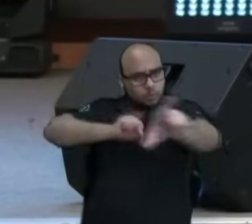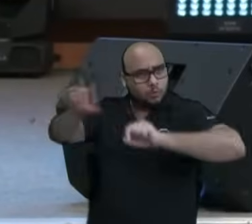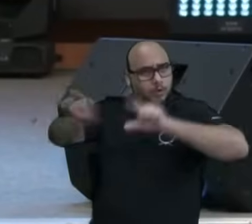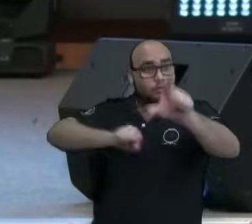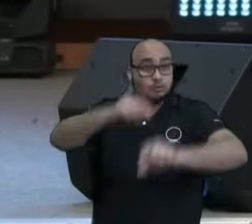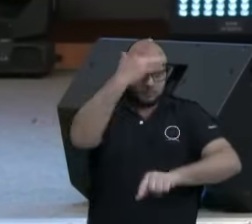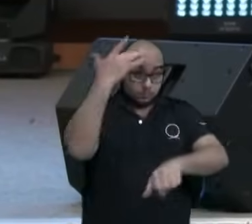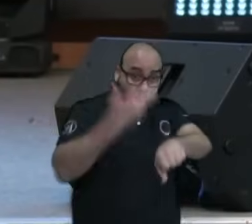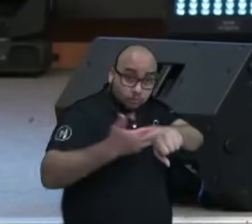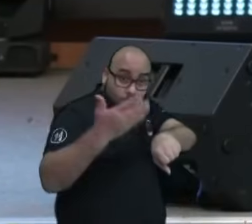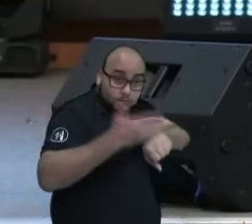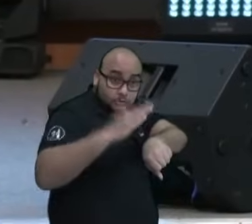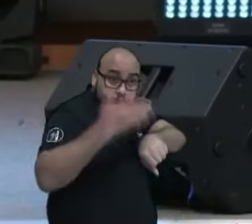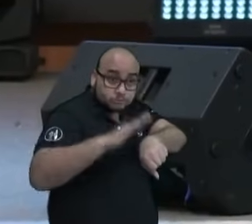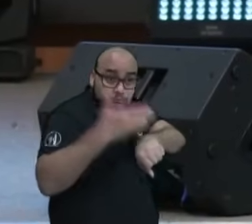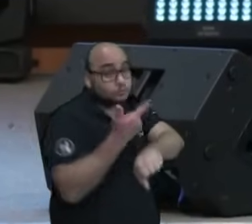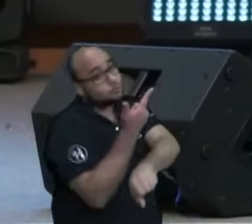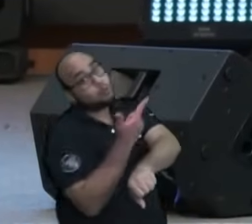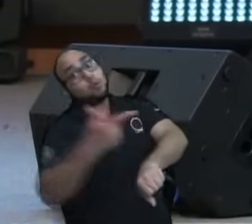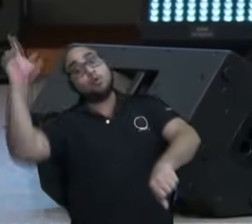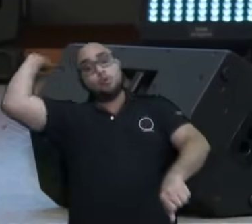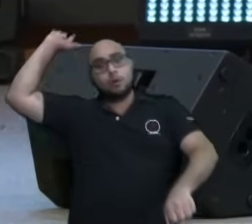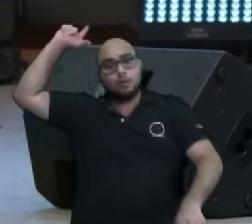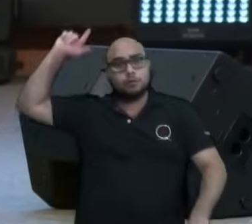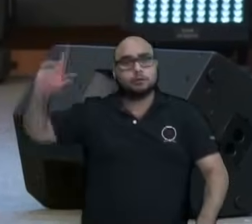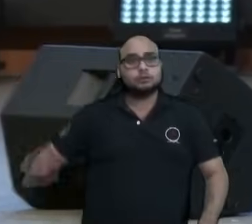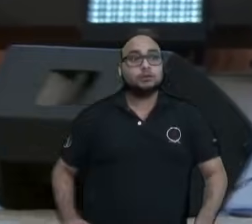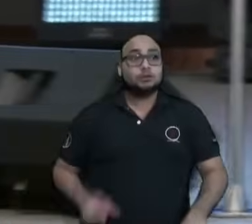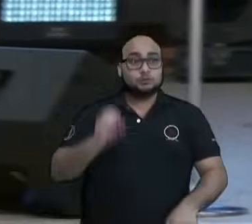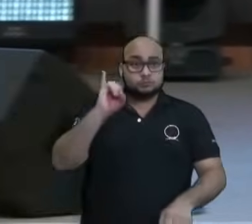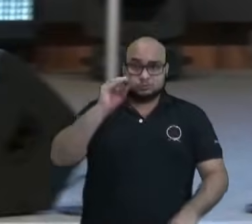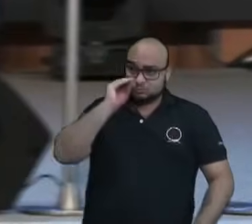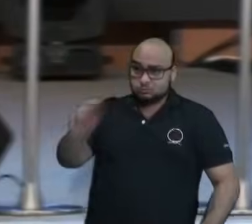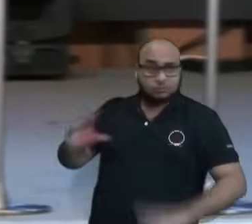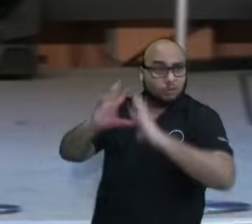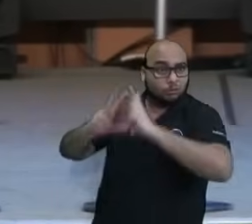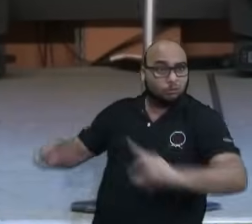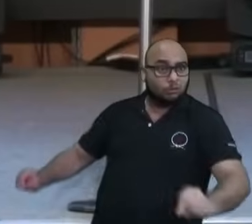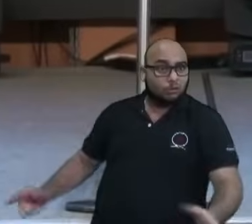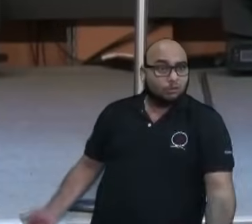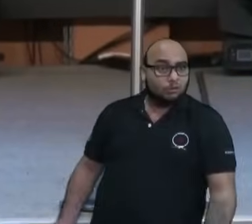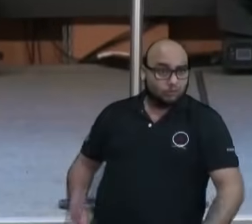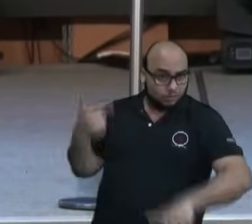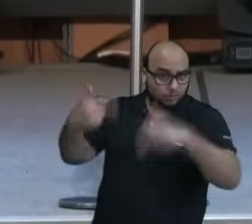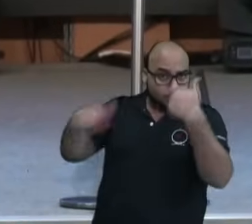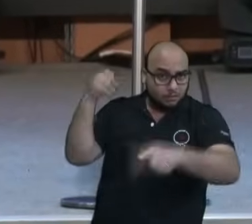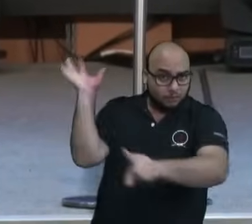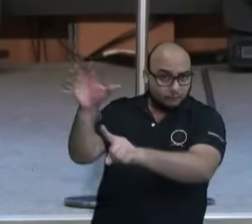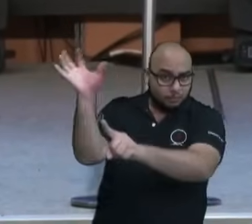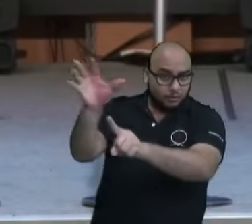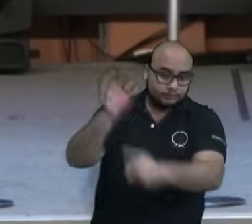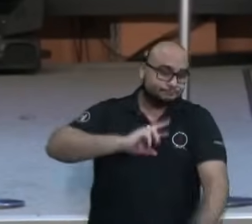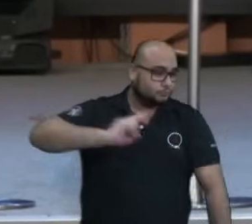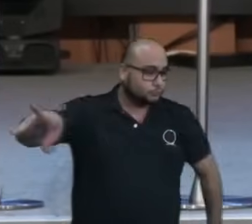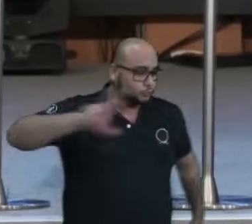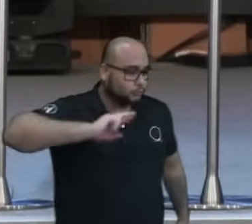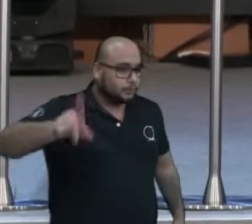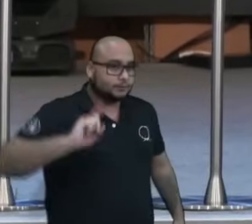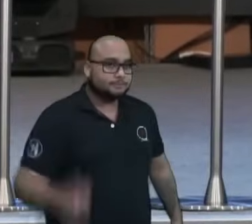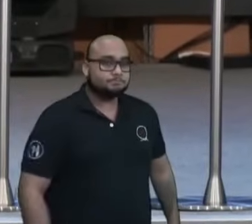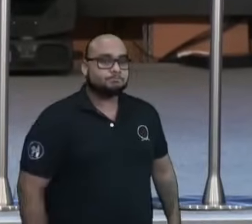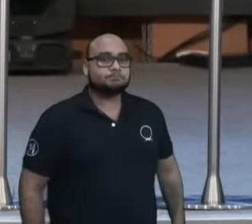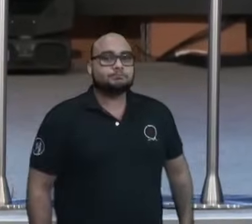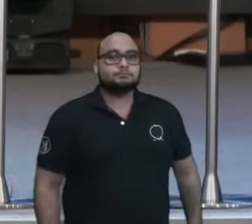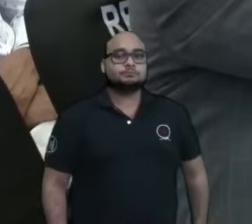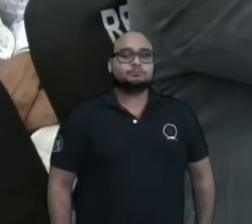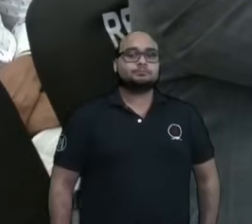de Deus eu não tô aqui menosprezando esse trabalho não e tô citando aqui já filmou ele aí meu filho